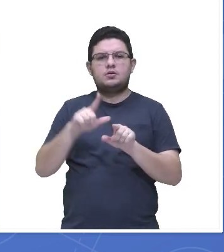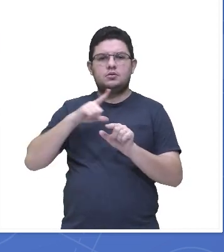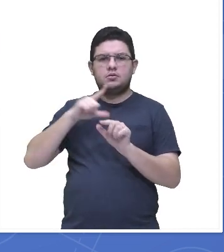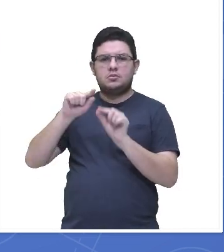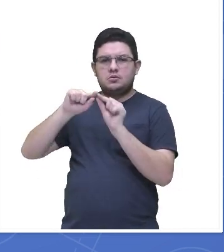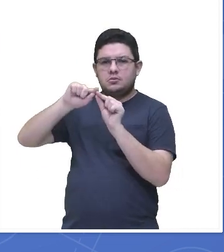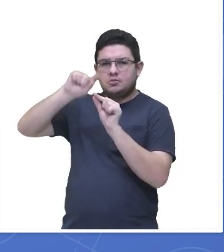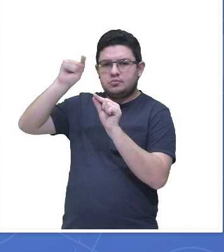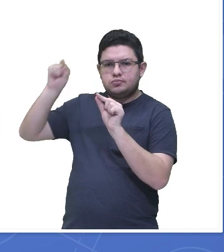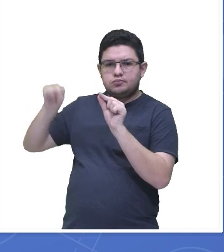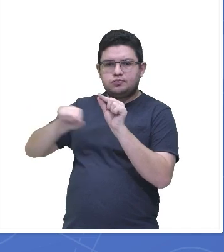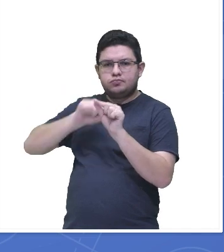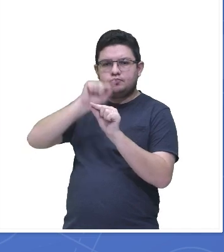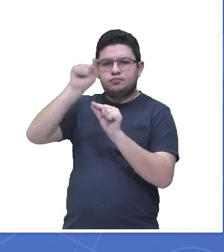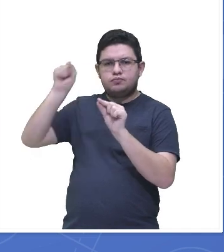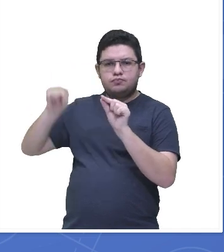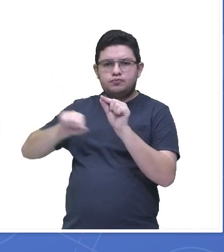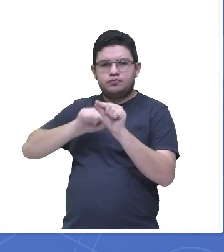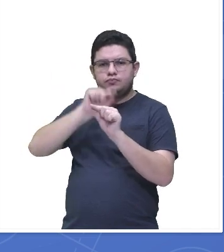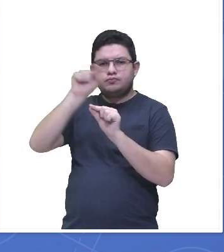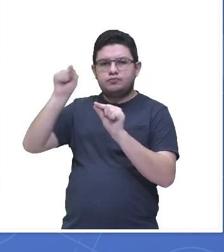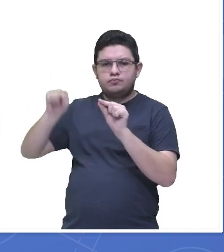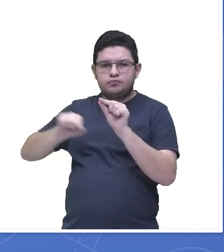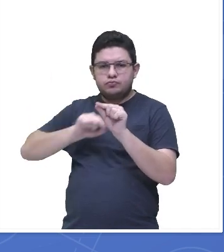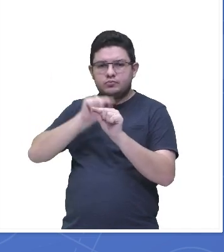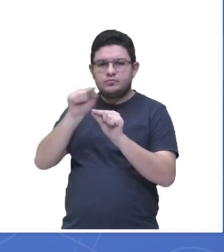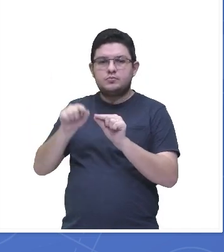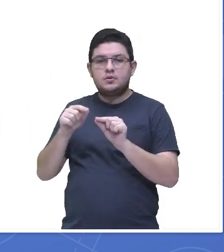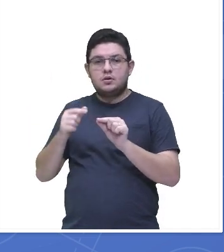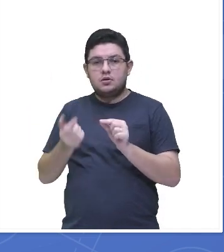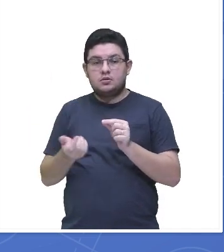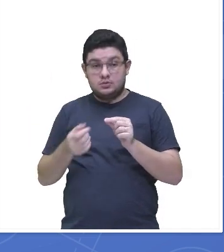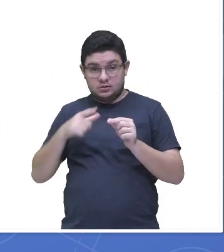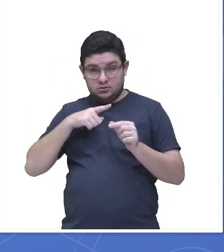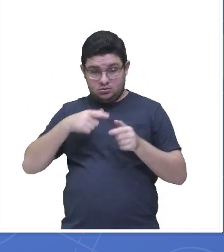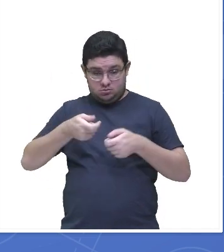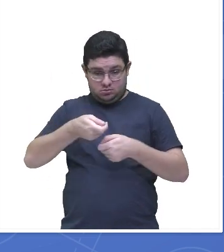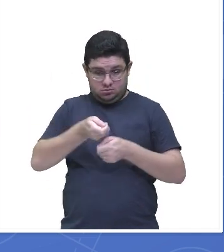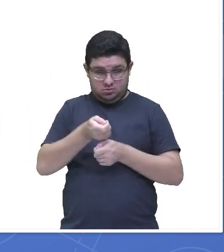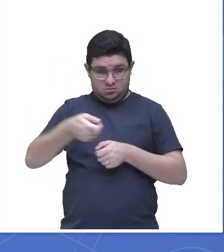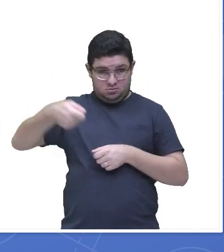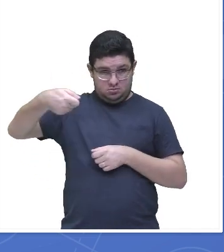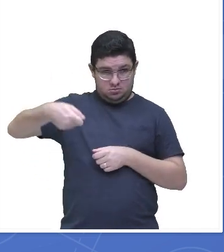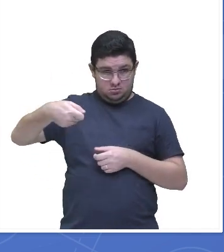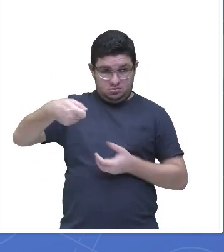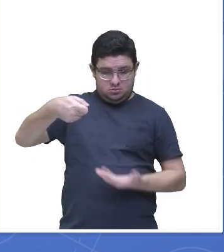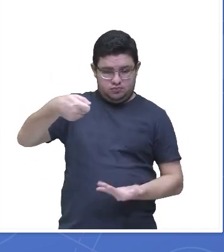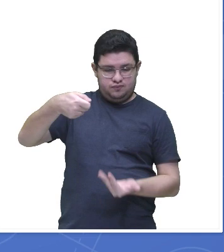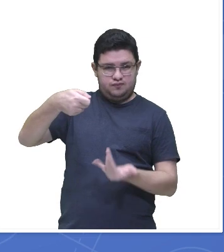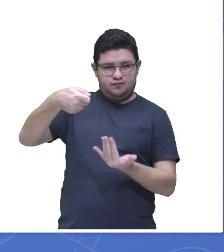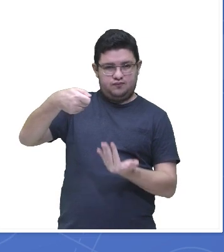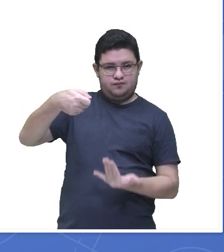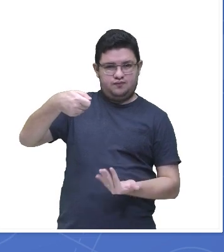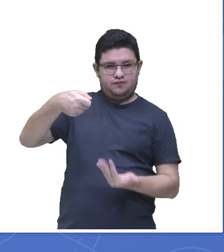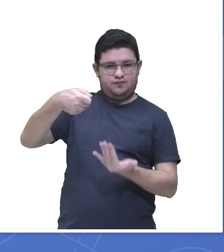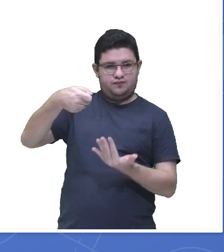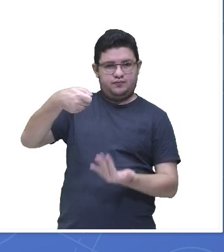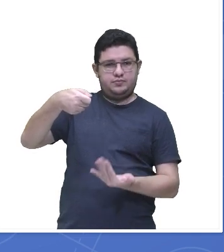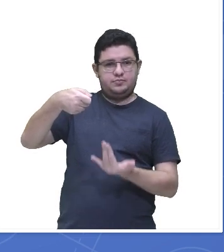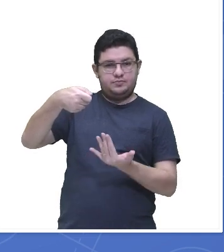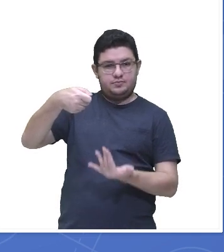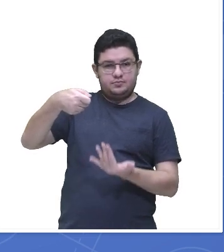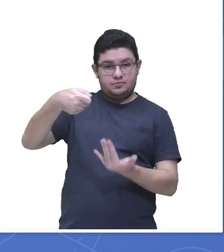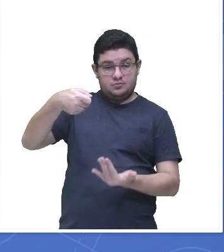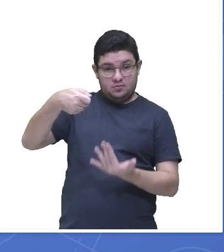que aqui está a fonte de calor e a fonte de calor aquece o líquido na parte mais baixa da panela,